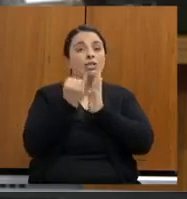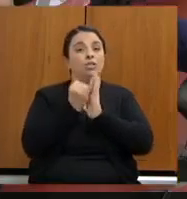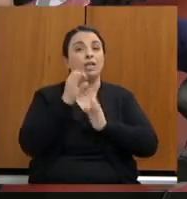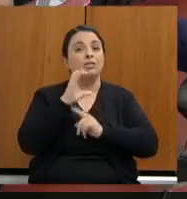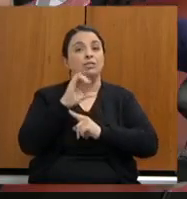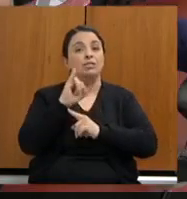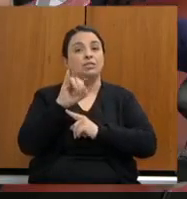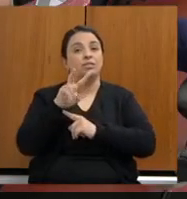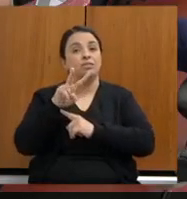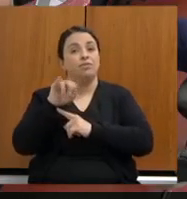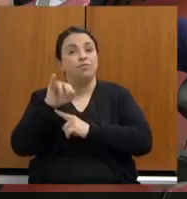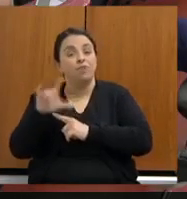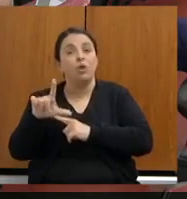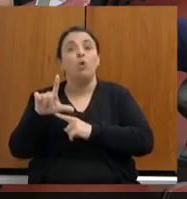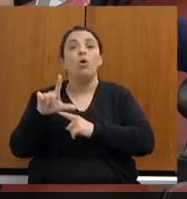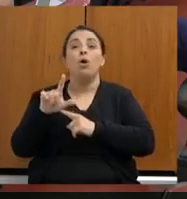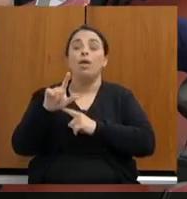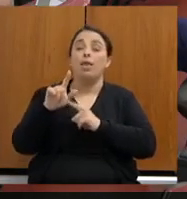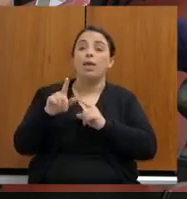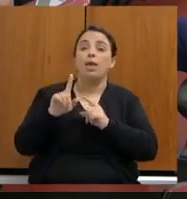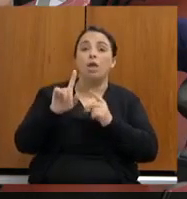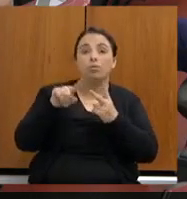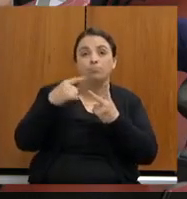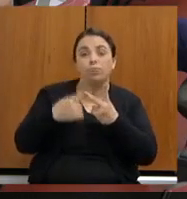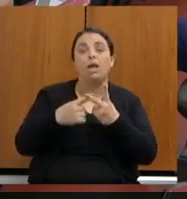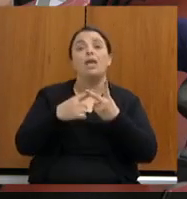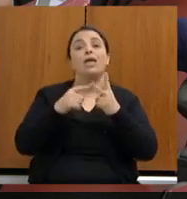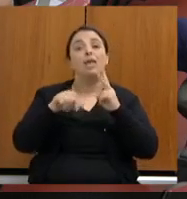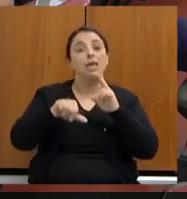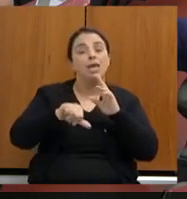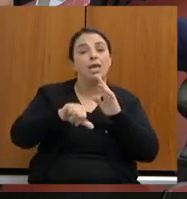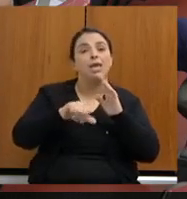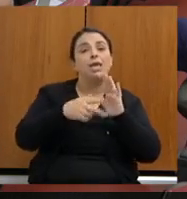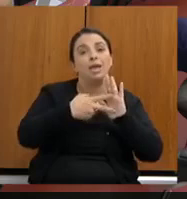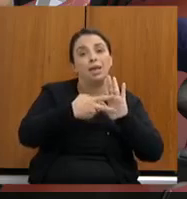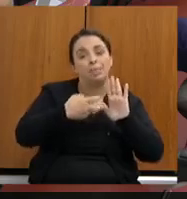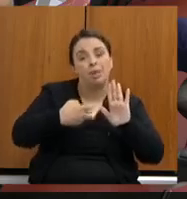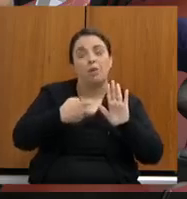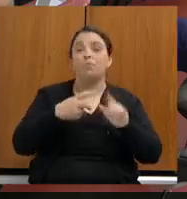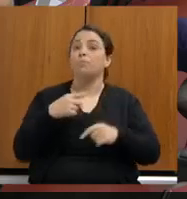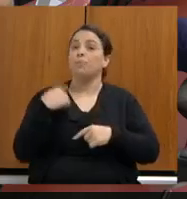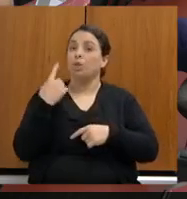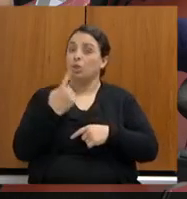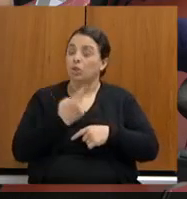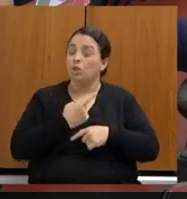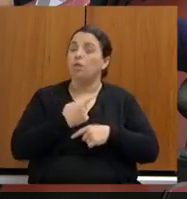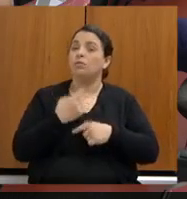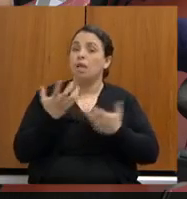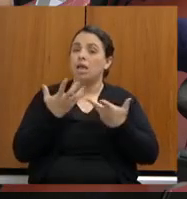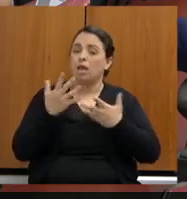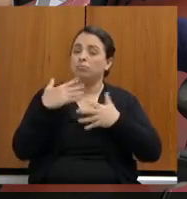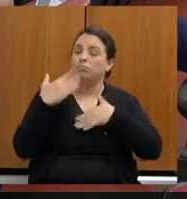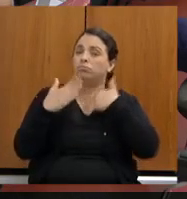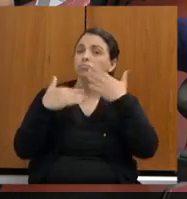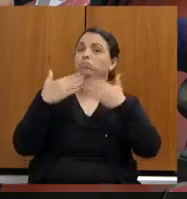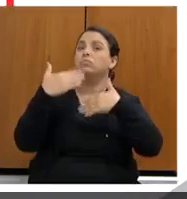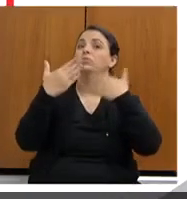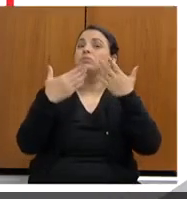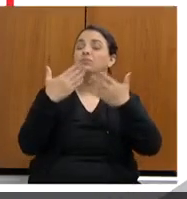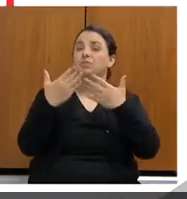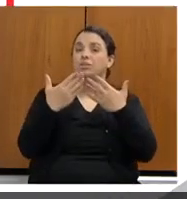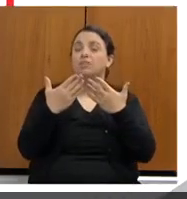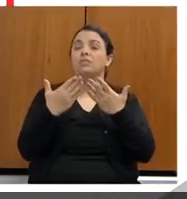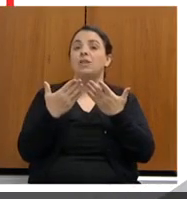estamos na perspectiva de avançar para modernizar o sistema de identificação civil e criminal